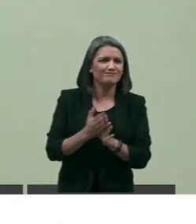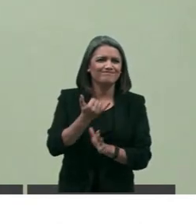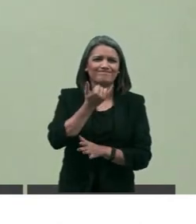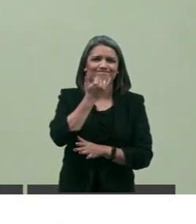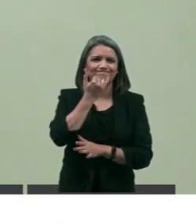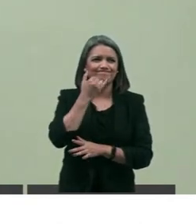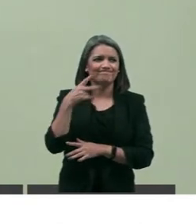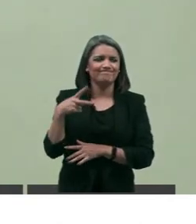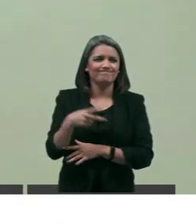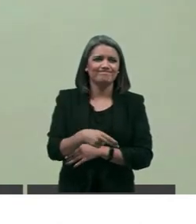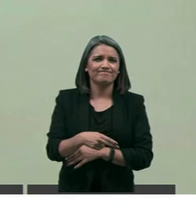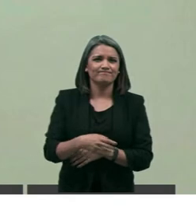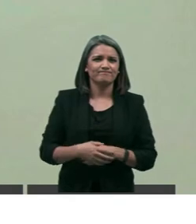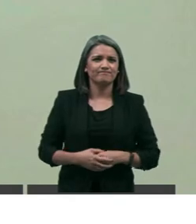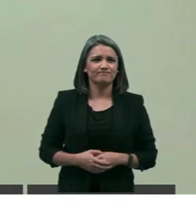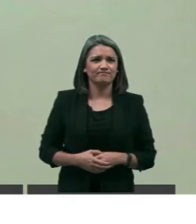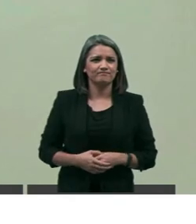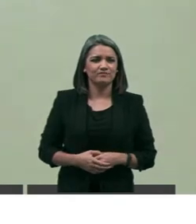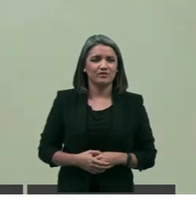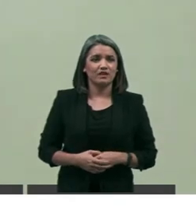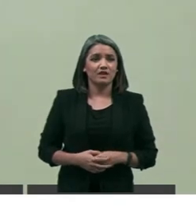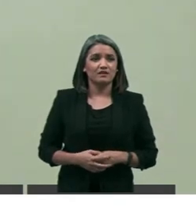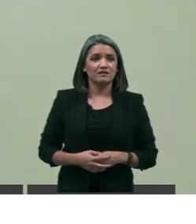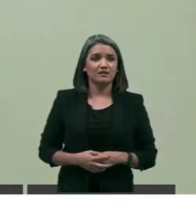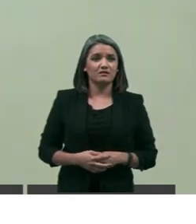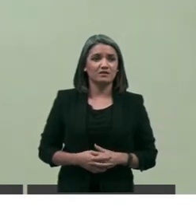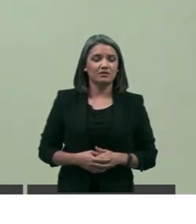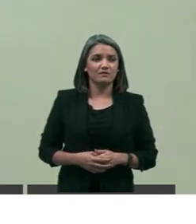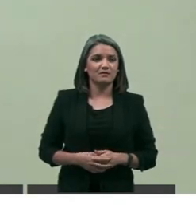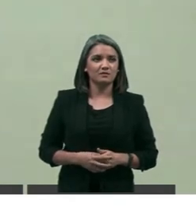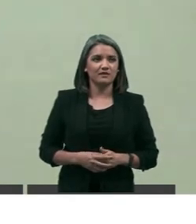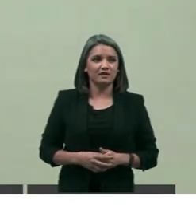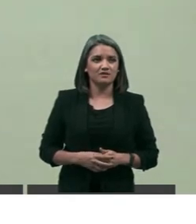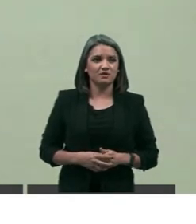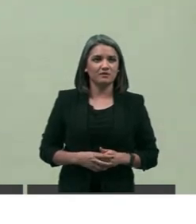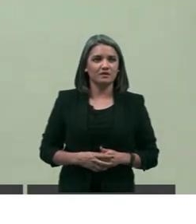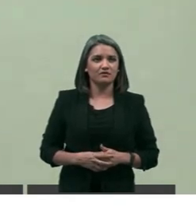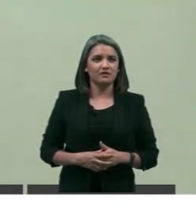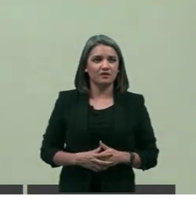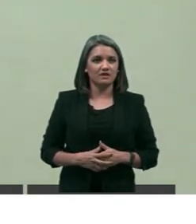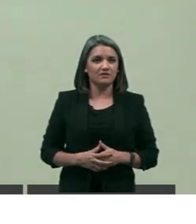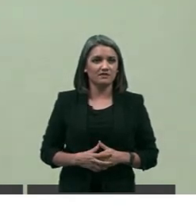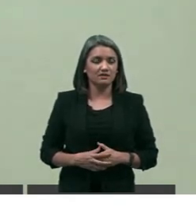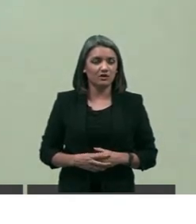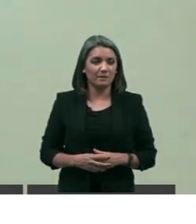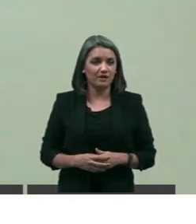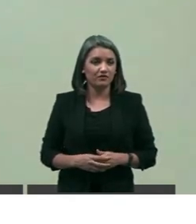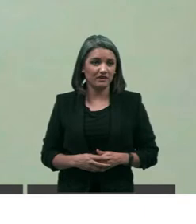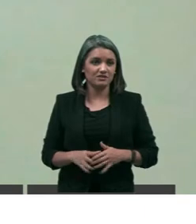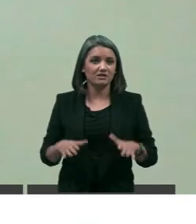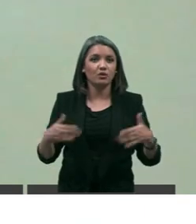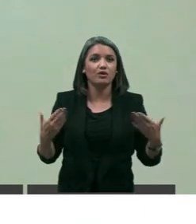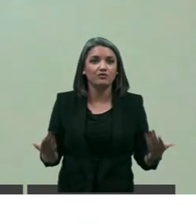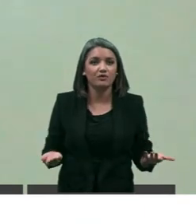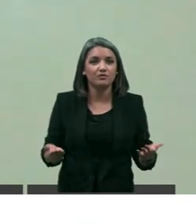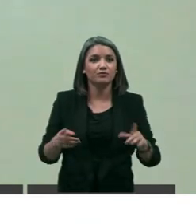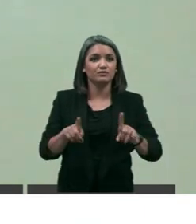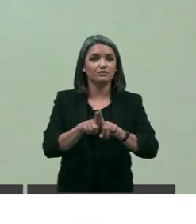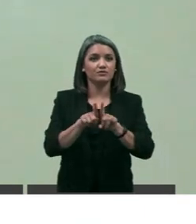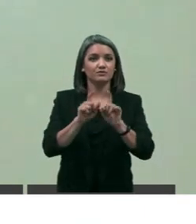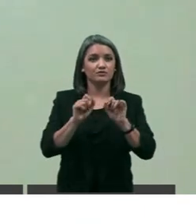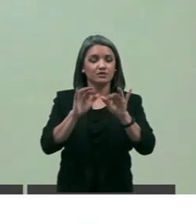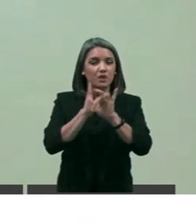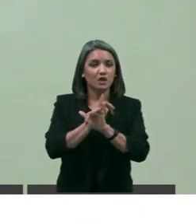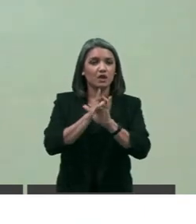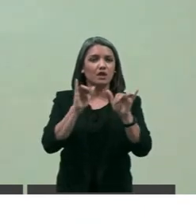12, qual foi sobrestado, e também a notícia de